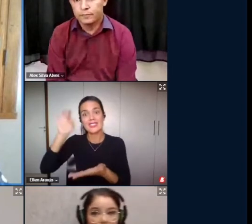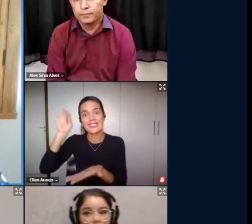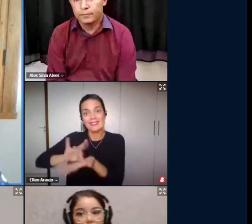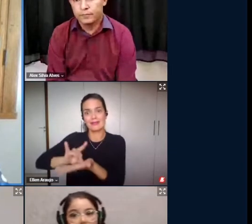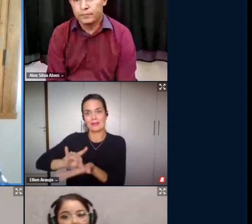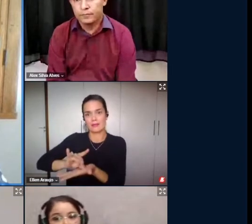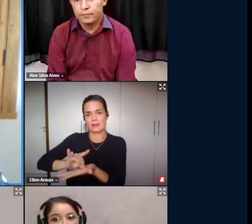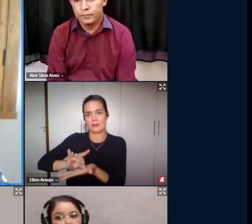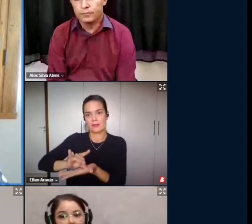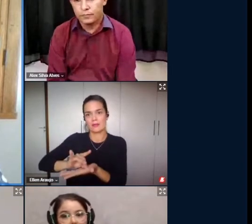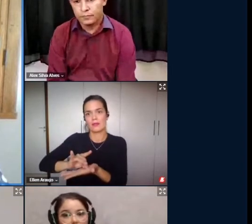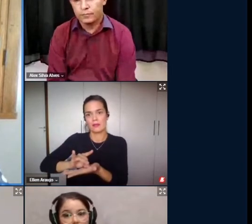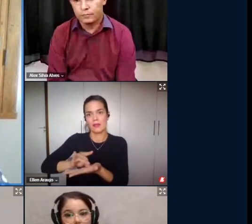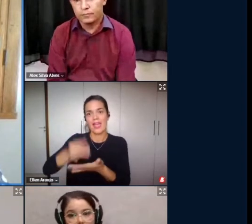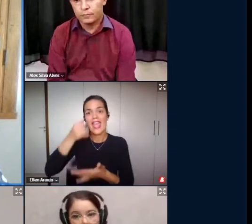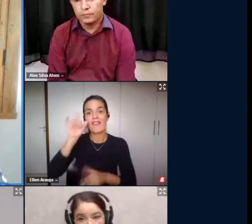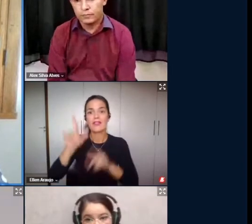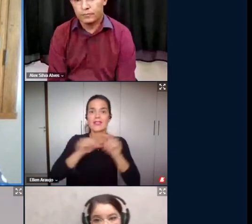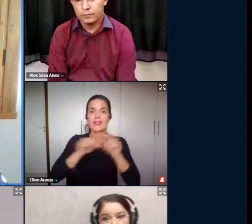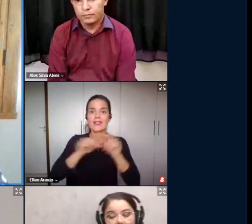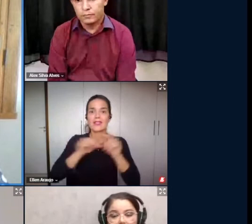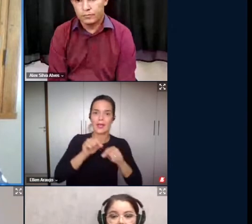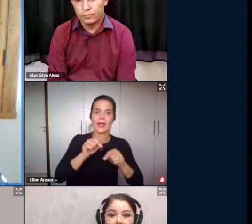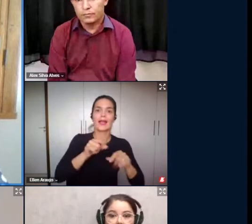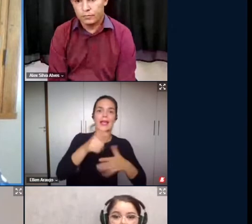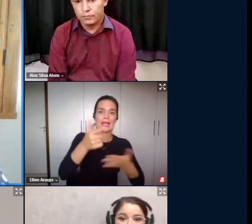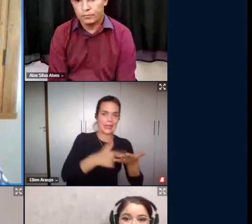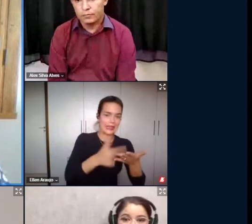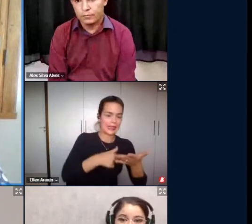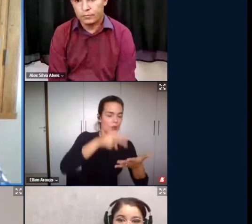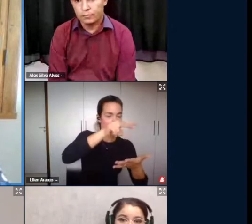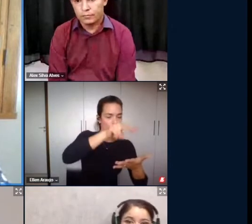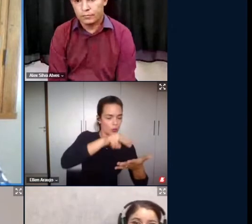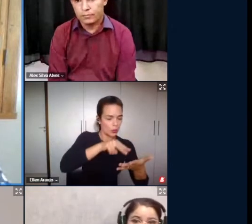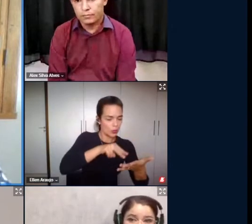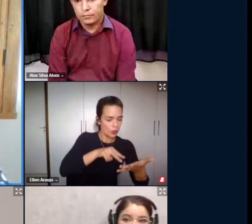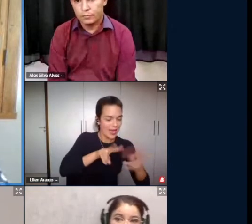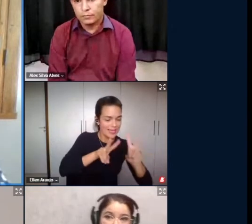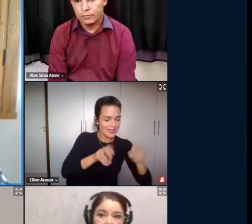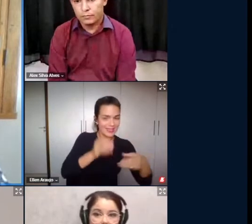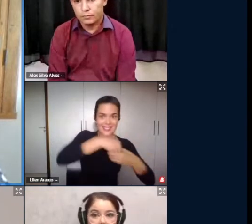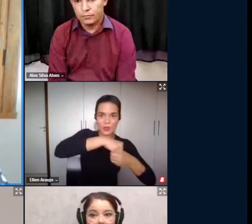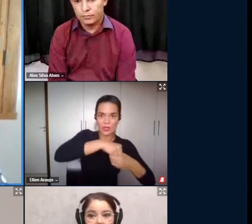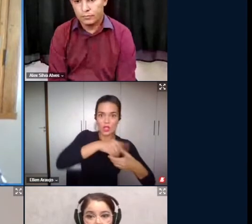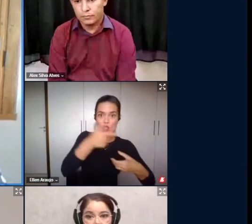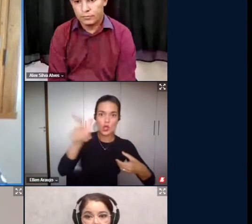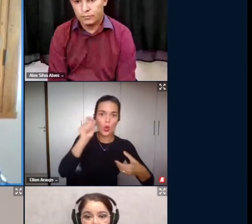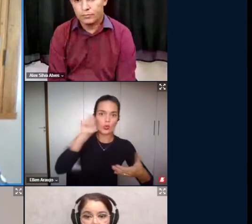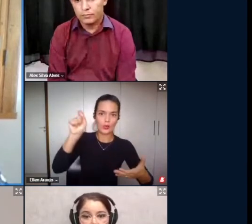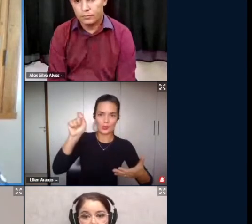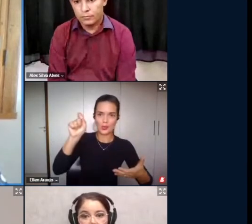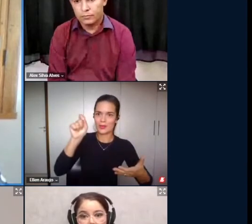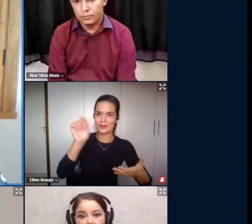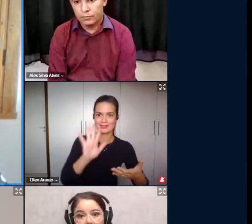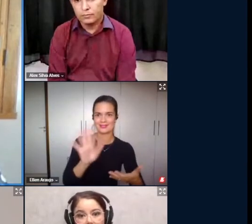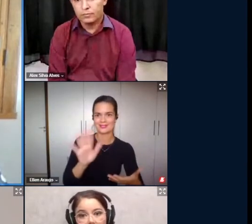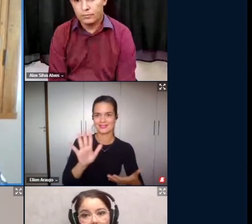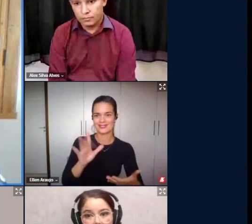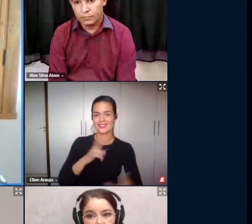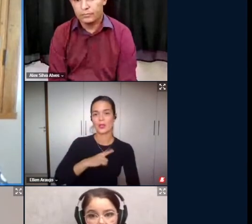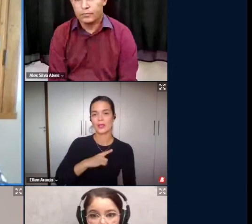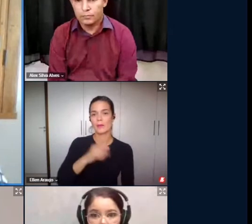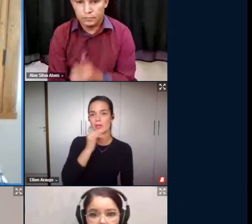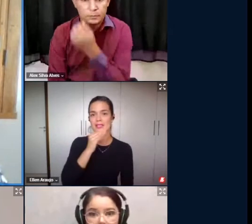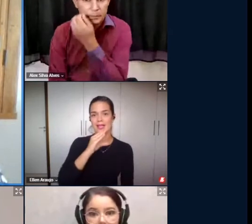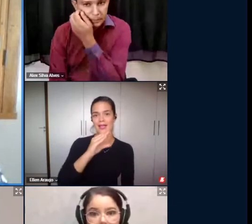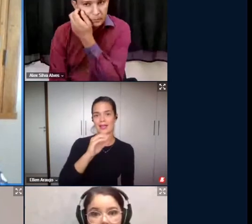Depois tu falas na página ainda 19, né? Quando tu transcreve o Seger e a Cabré, tu dizes que foi